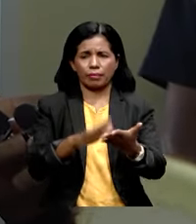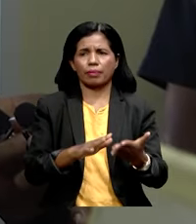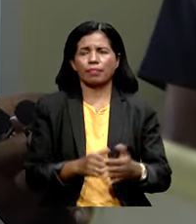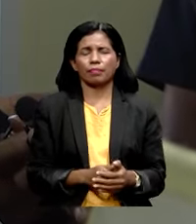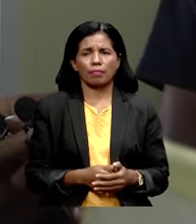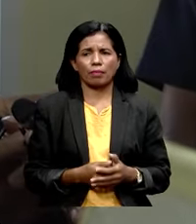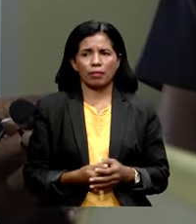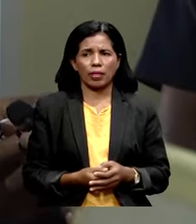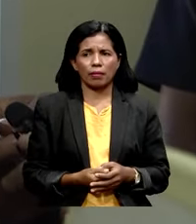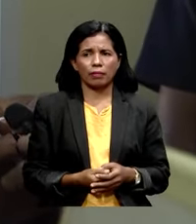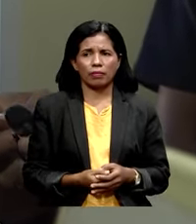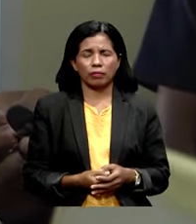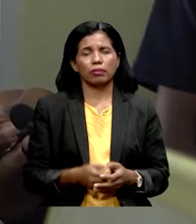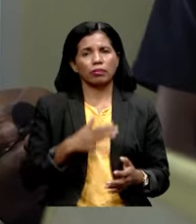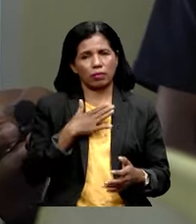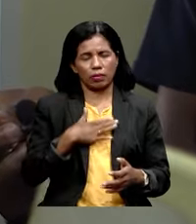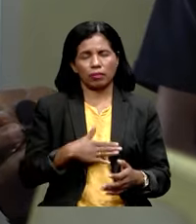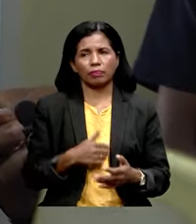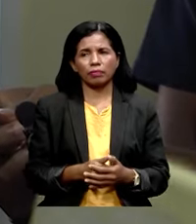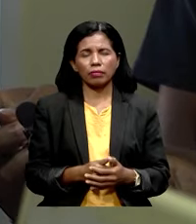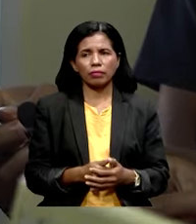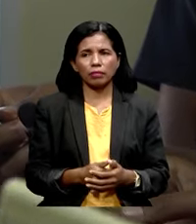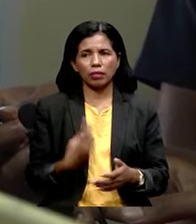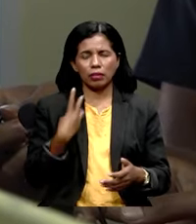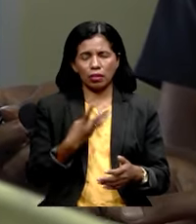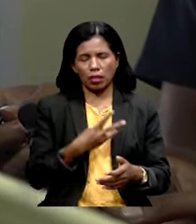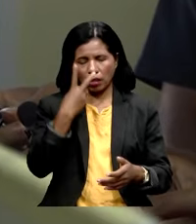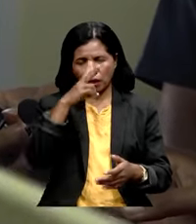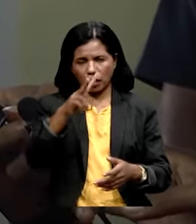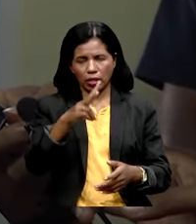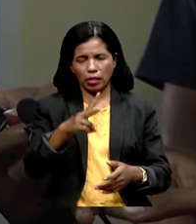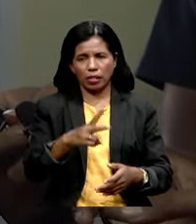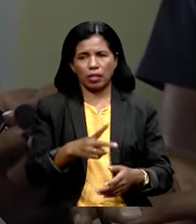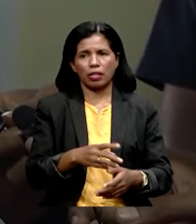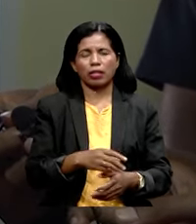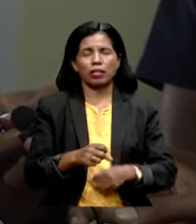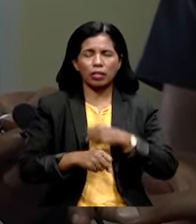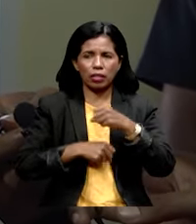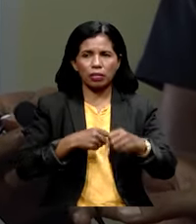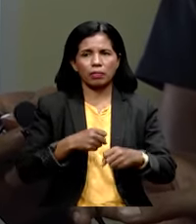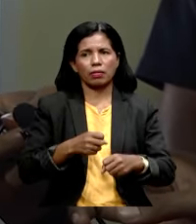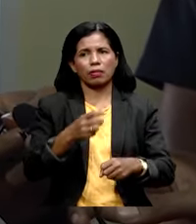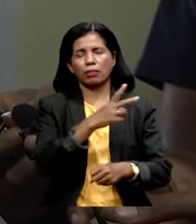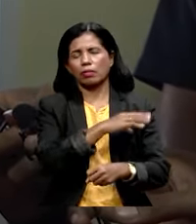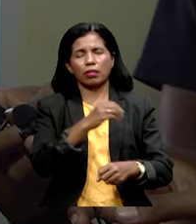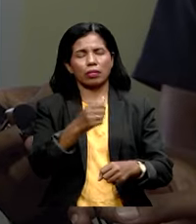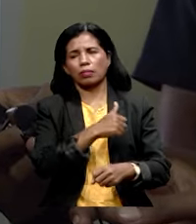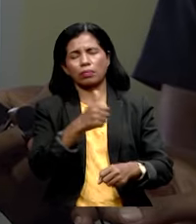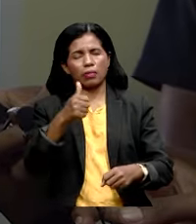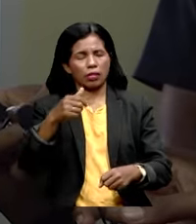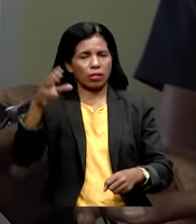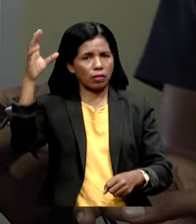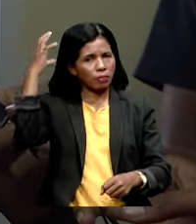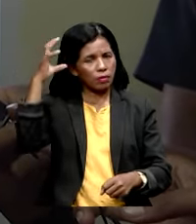E coitado, dar uma desespero, dar uma bula, dar uma